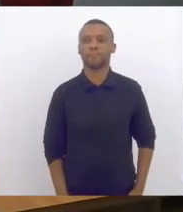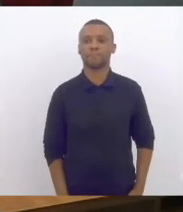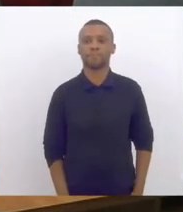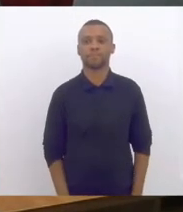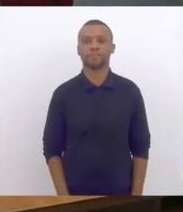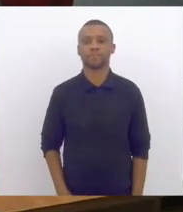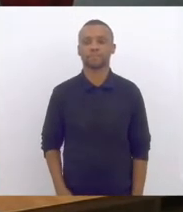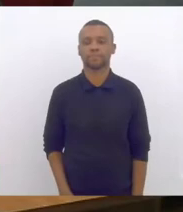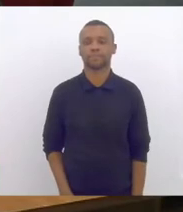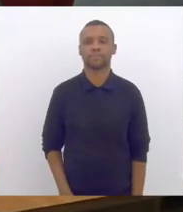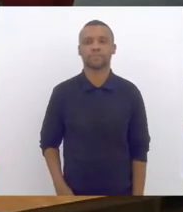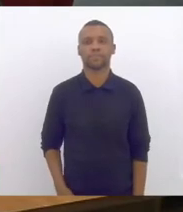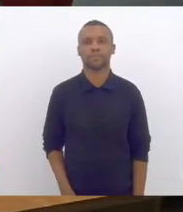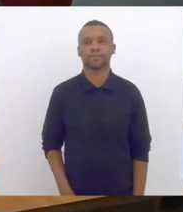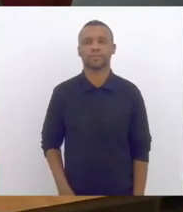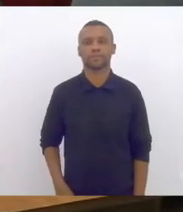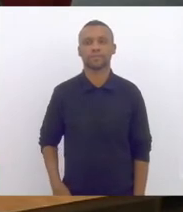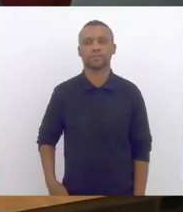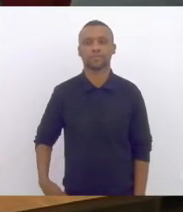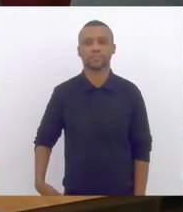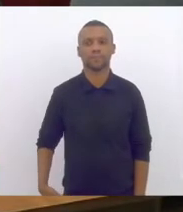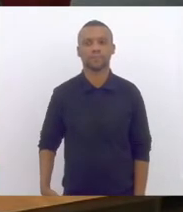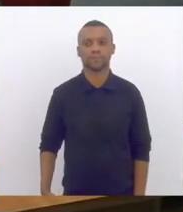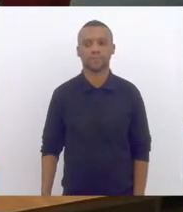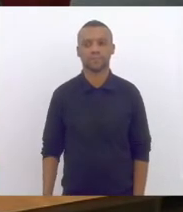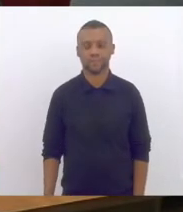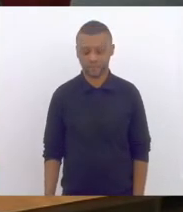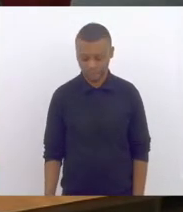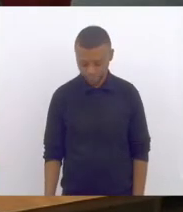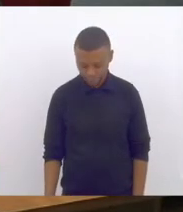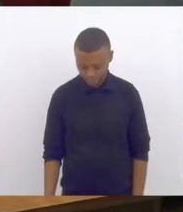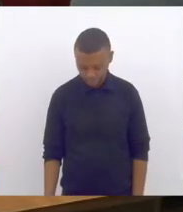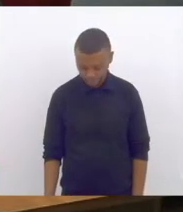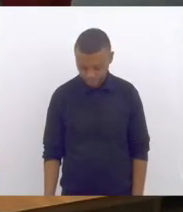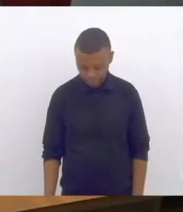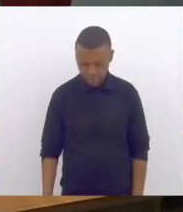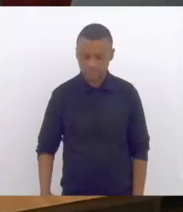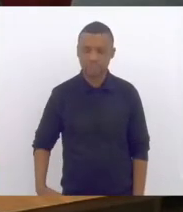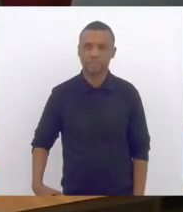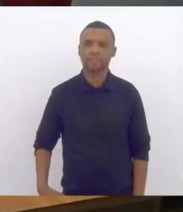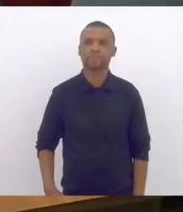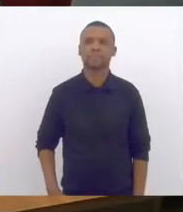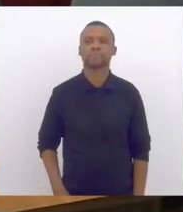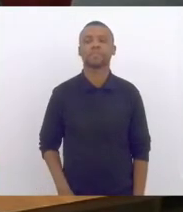obrigado. Até se eu recebo, beijo da Mônica, não deixo você dar nada.